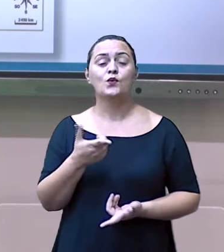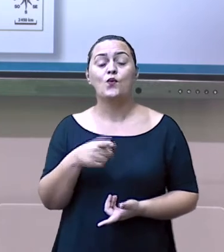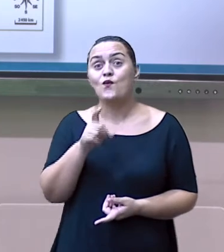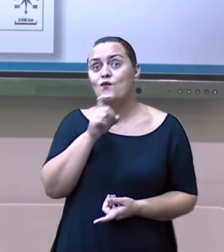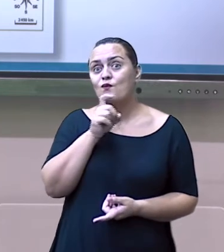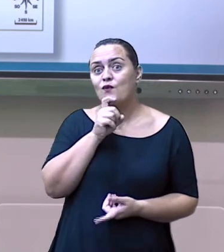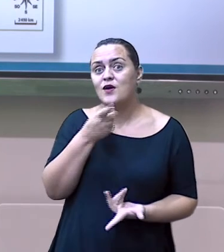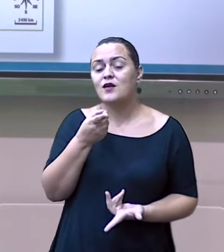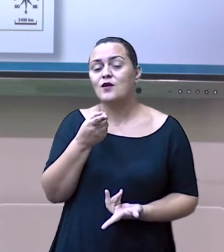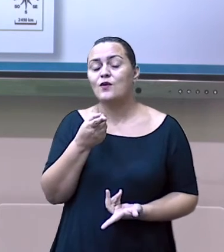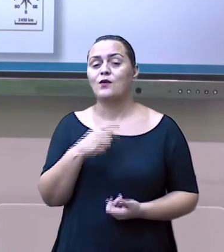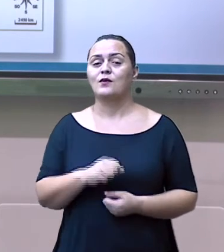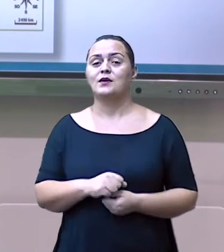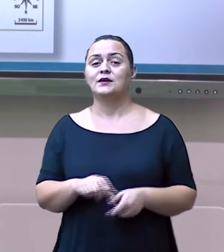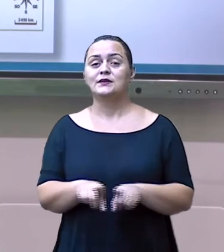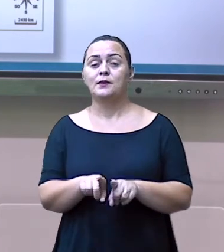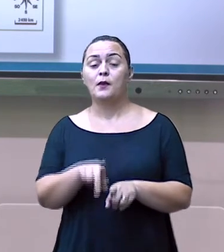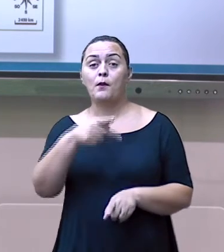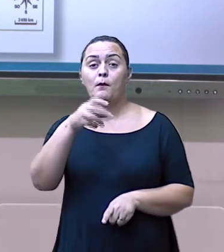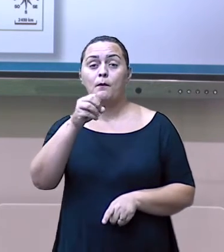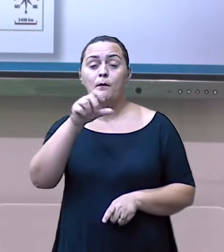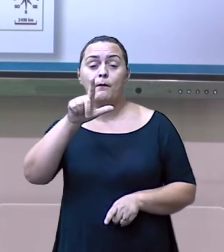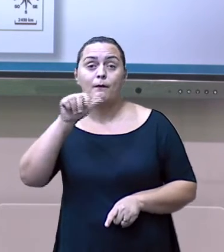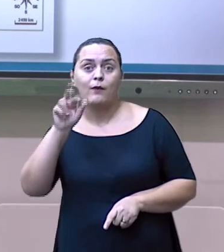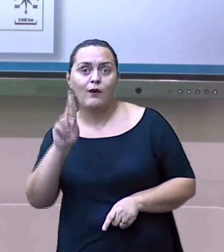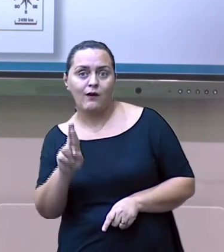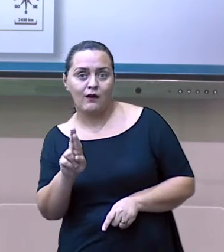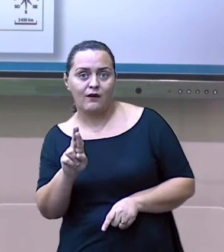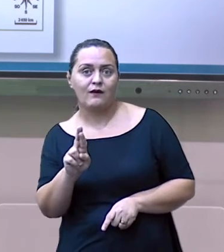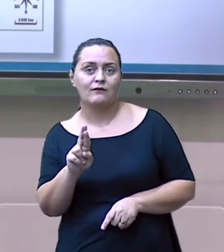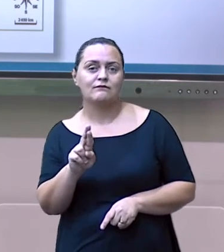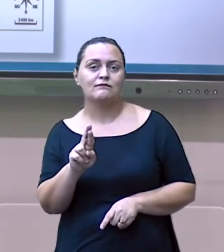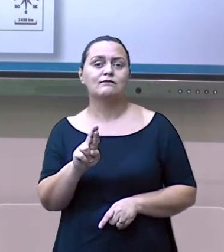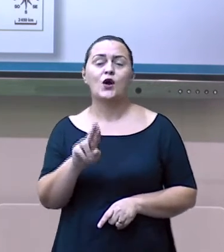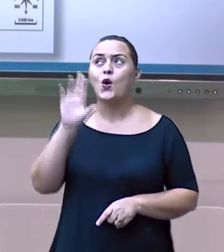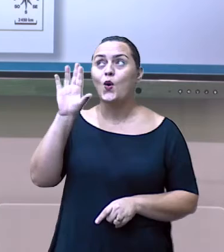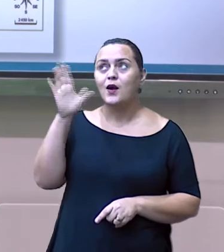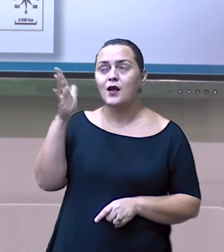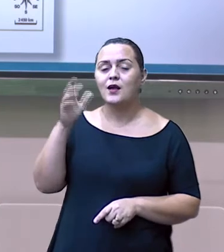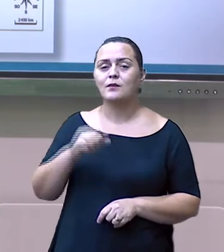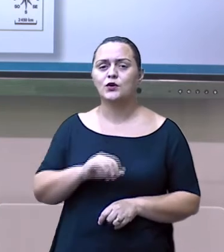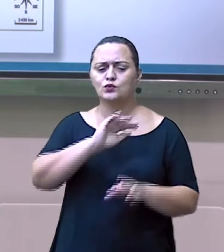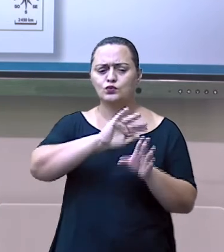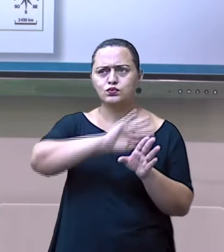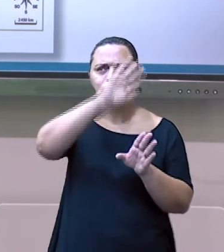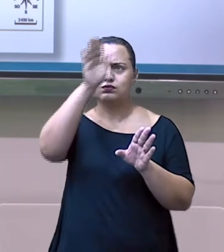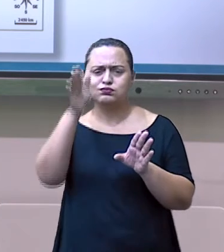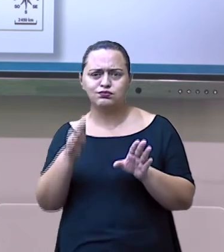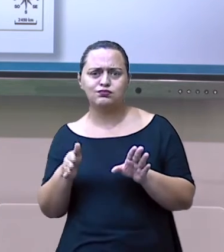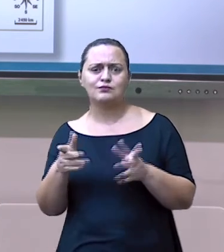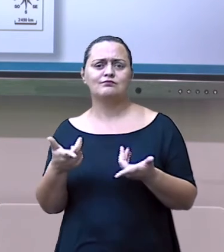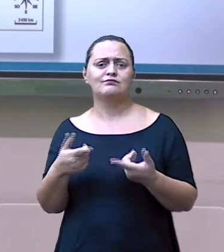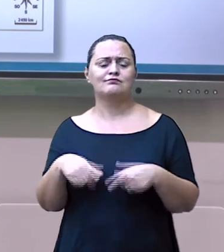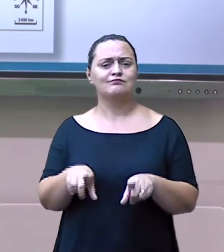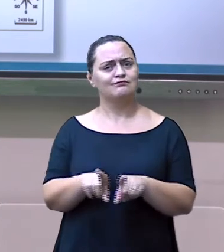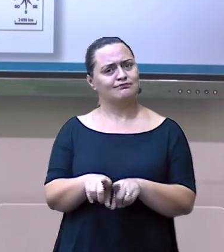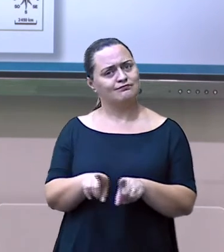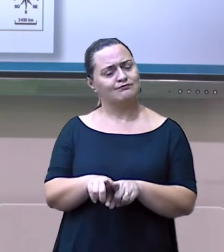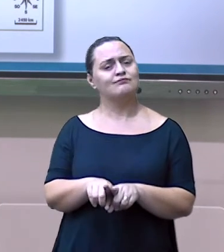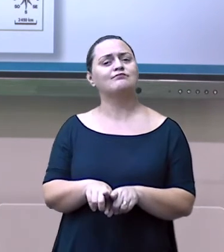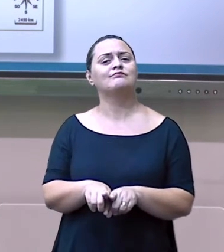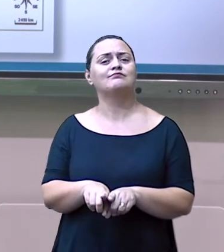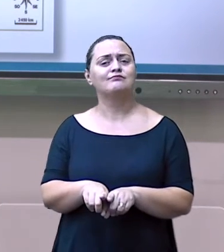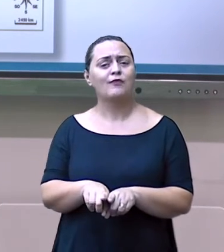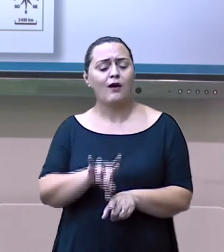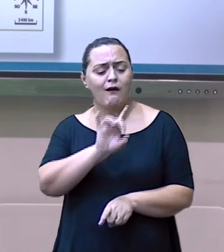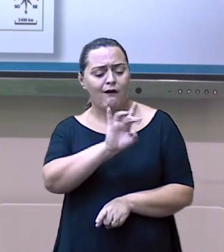polar e o frio de montanha. Porque observem aqui na Cordilheira dos Andes, olha, tá aqui, ó, na zona